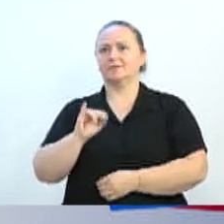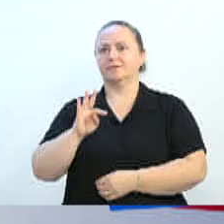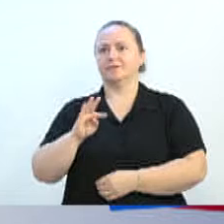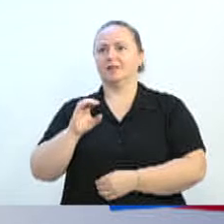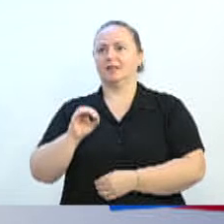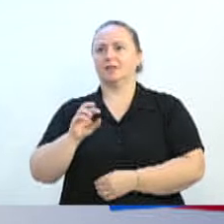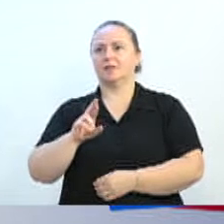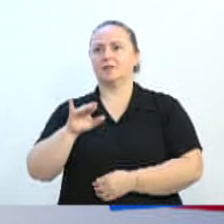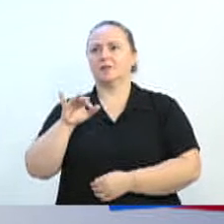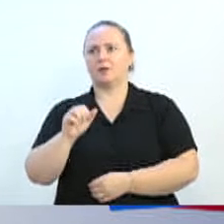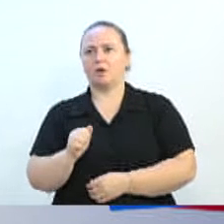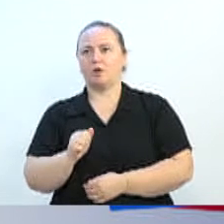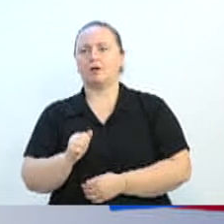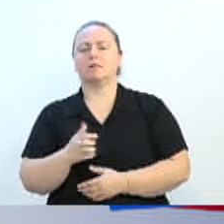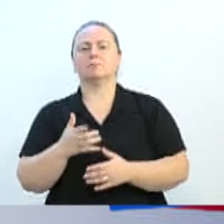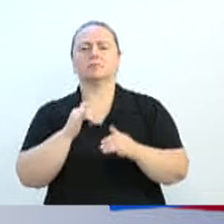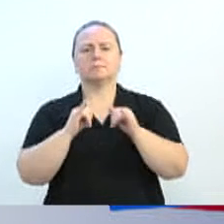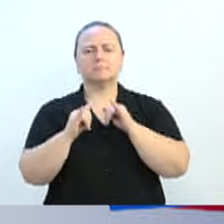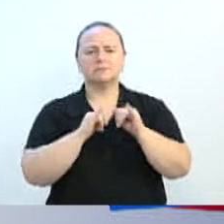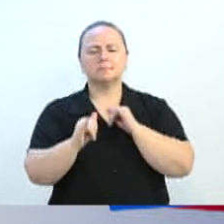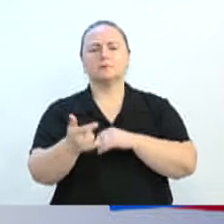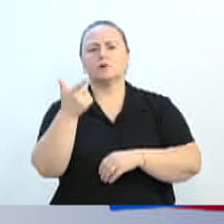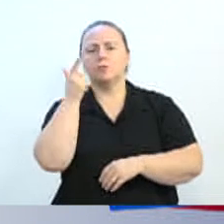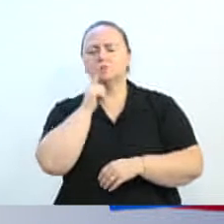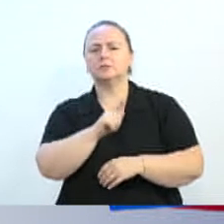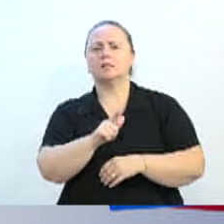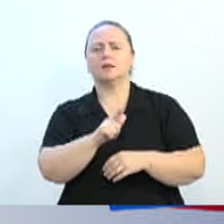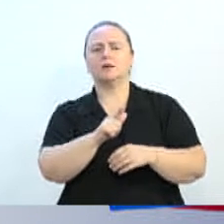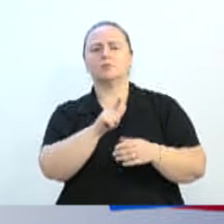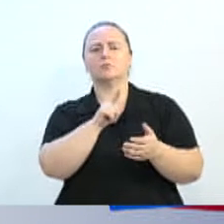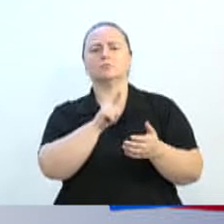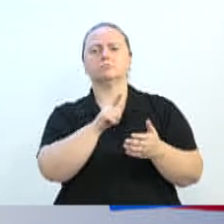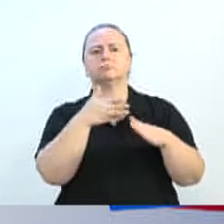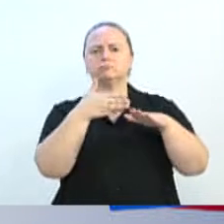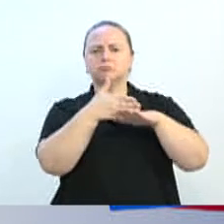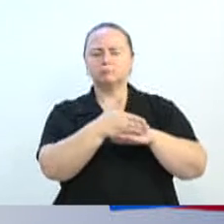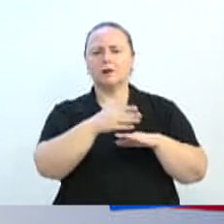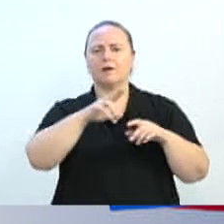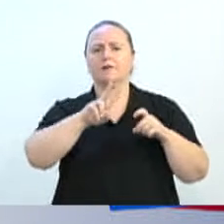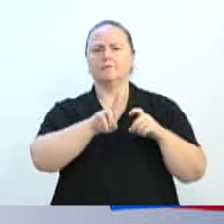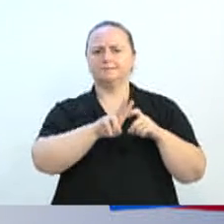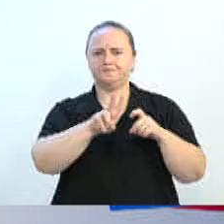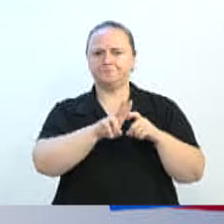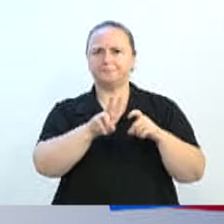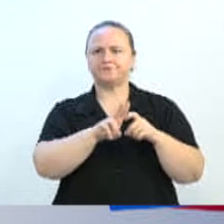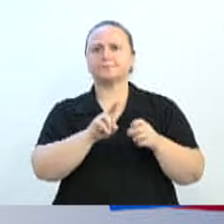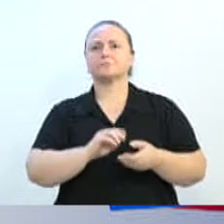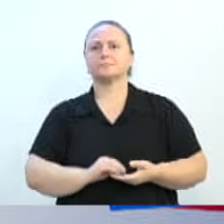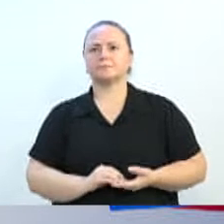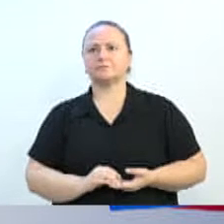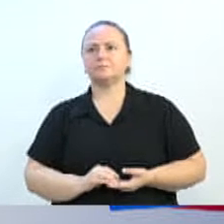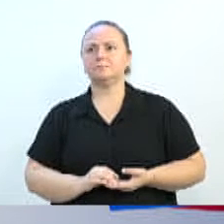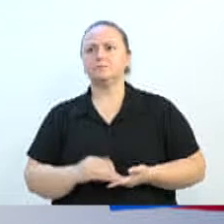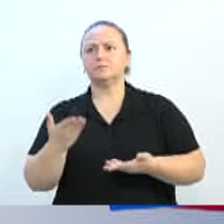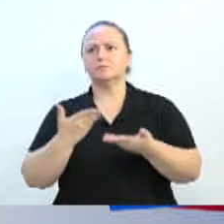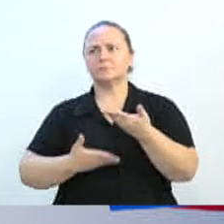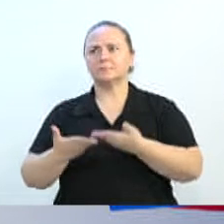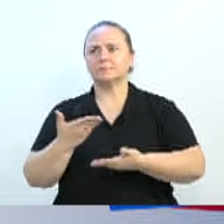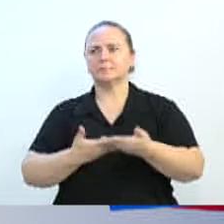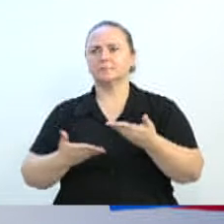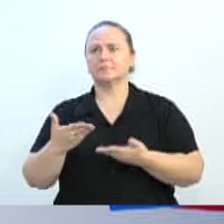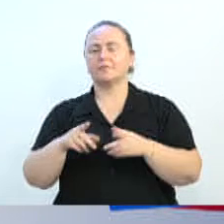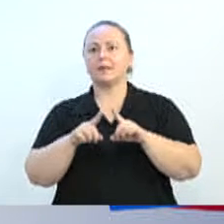via internet conseguiu internar no veterinário recuperou parcialmente essa cadela ele está em tratamento